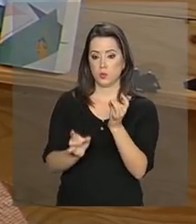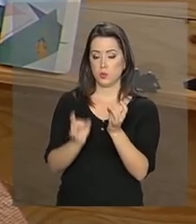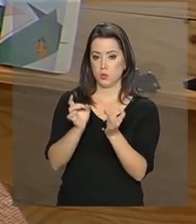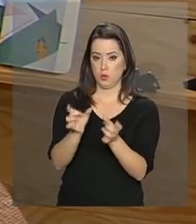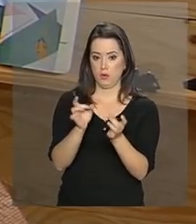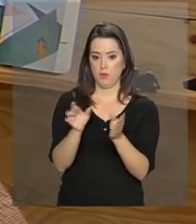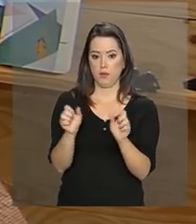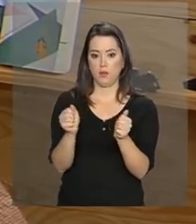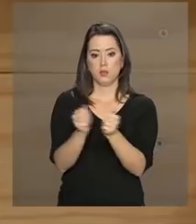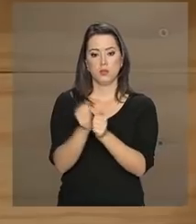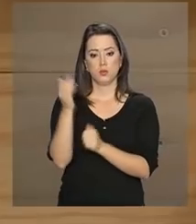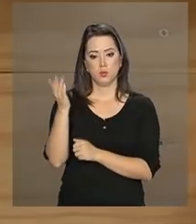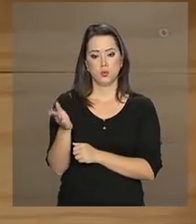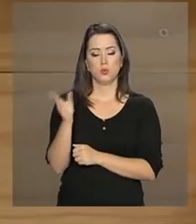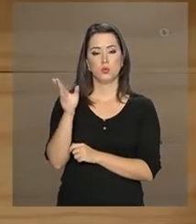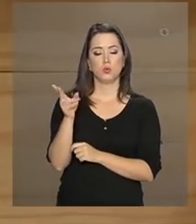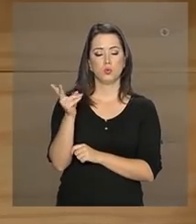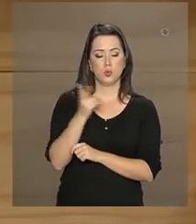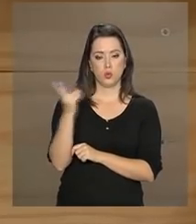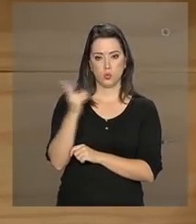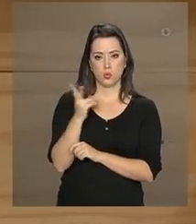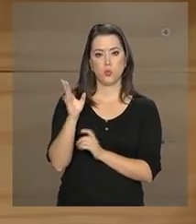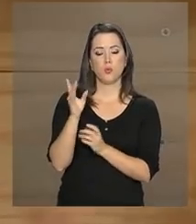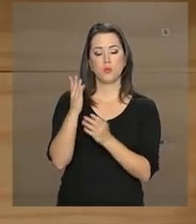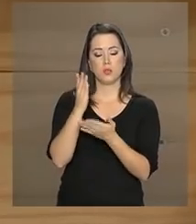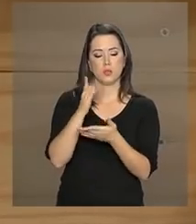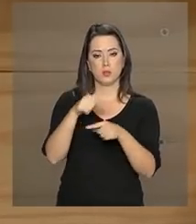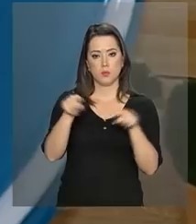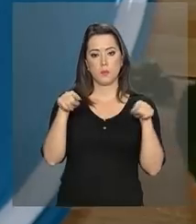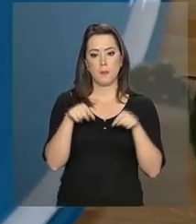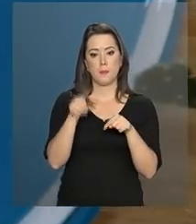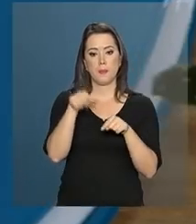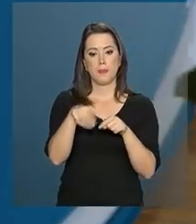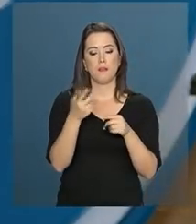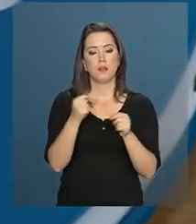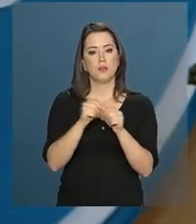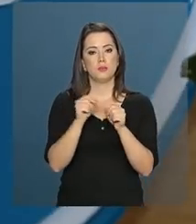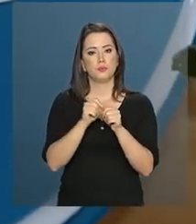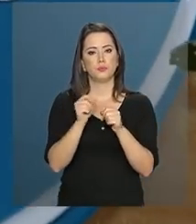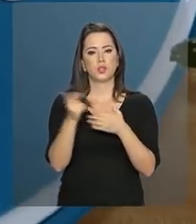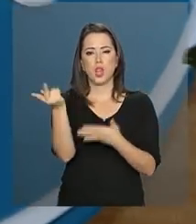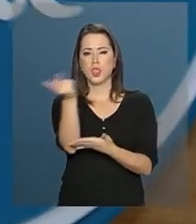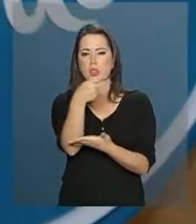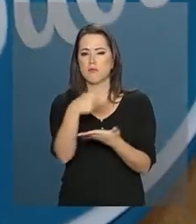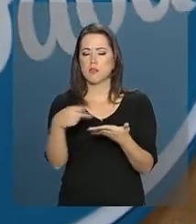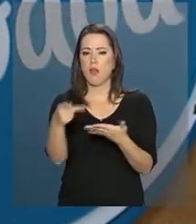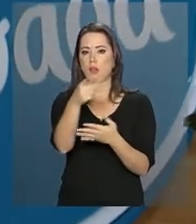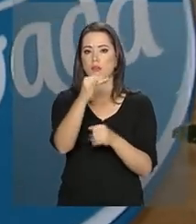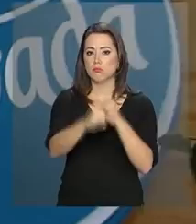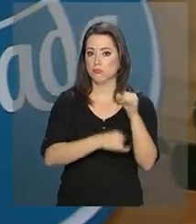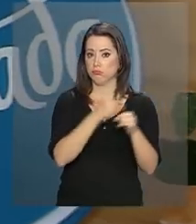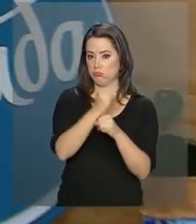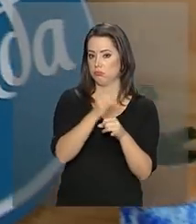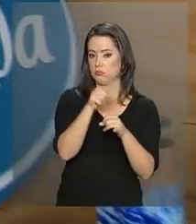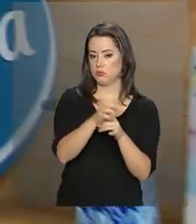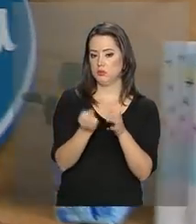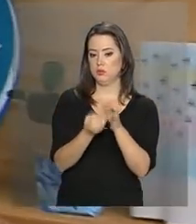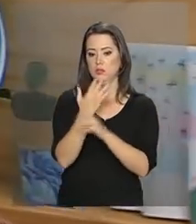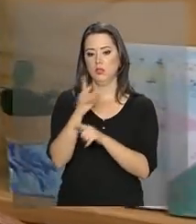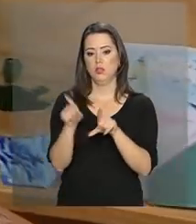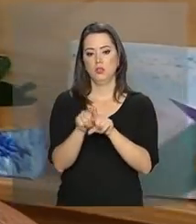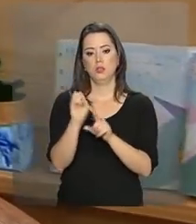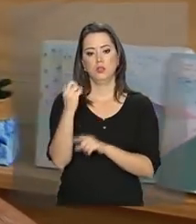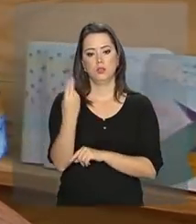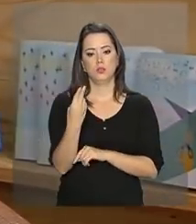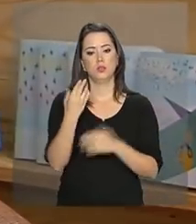que divide o ateliê com a Annelise é designer gráfico. Aqui, ela cria identidade para o produto ou